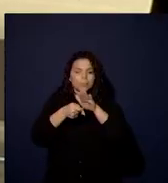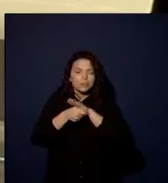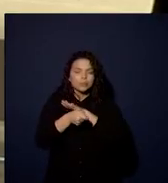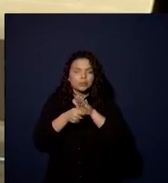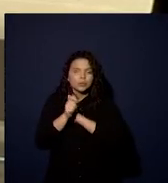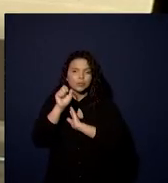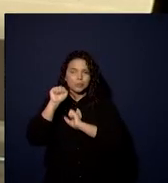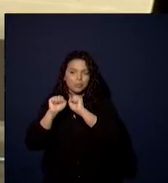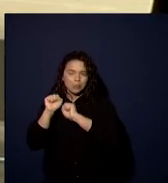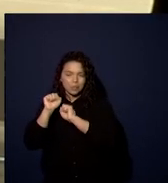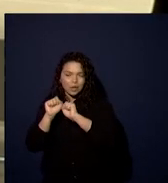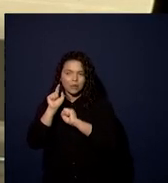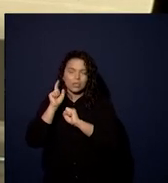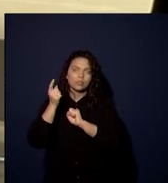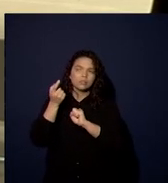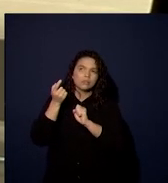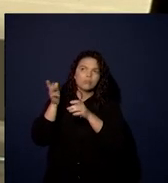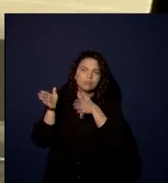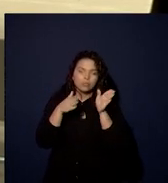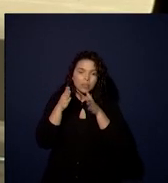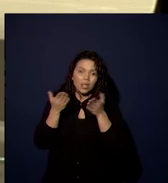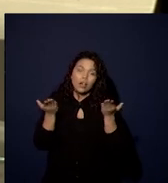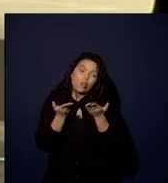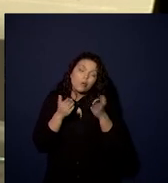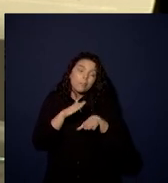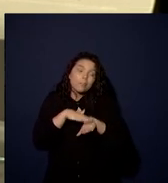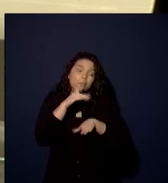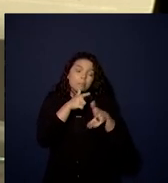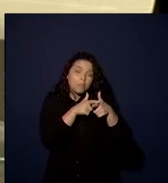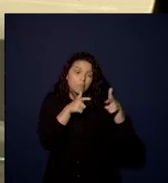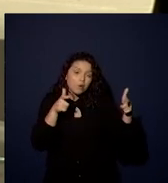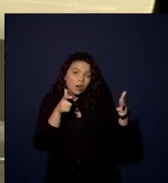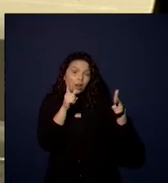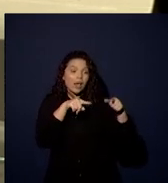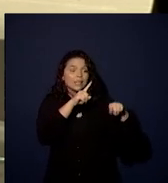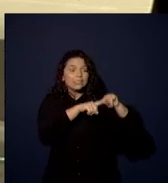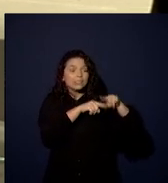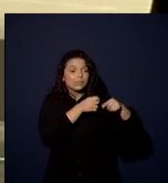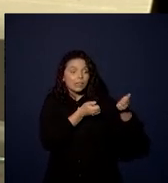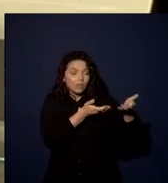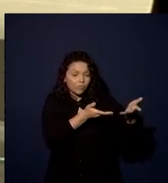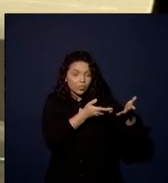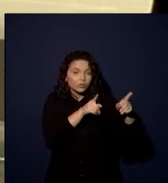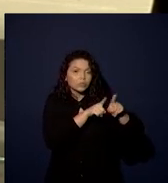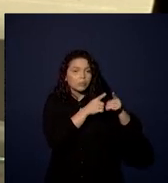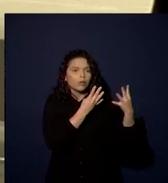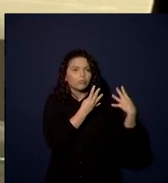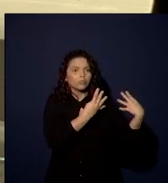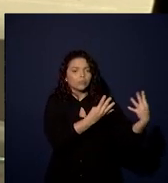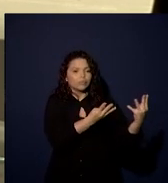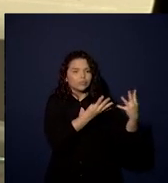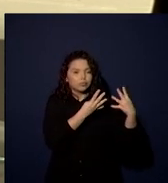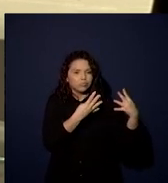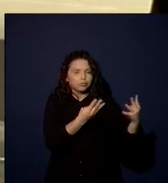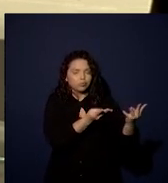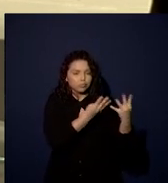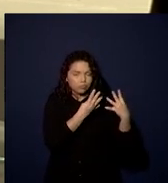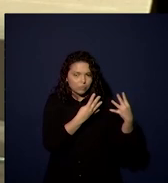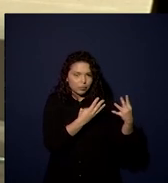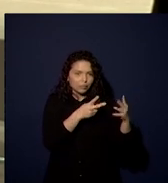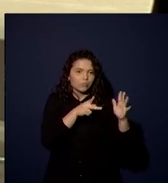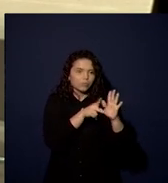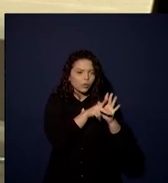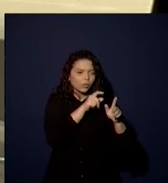muito maior em serviços e Agricultura mas eu acho que a indústria É de fato teria uma vocação Muito importante